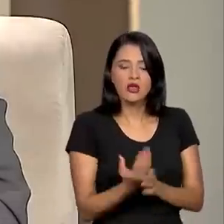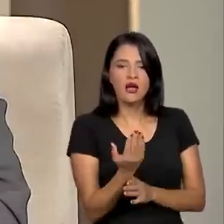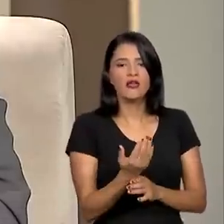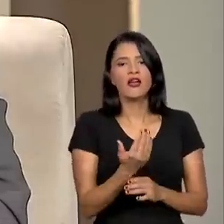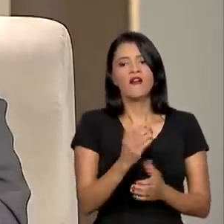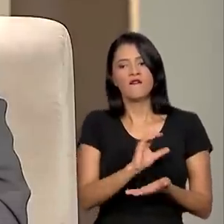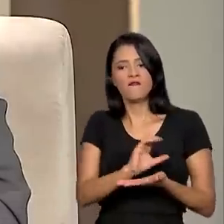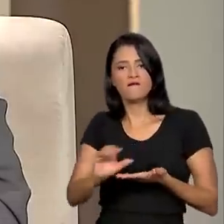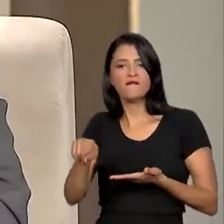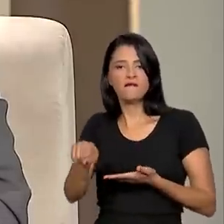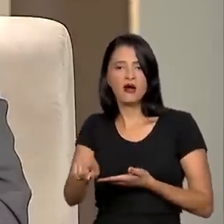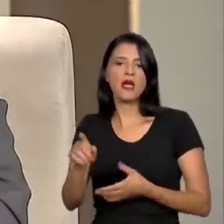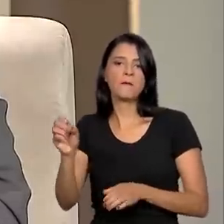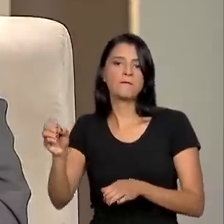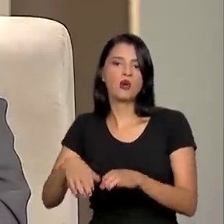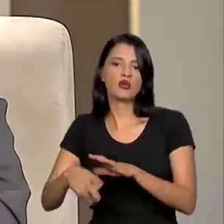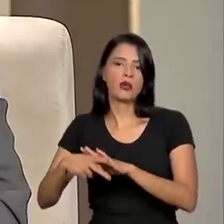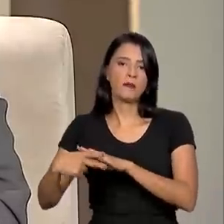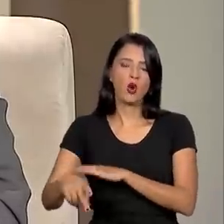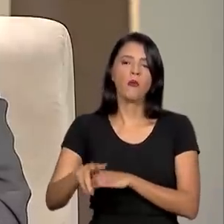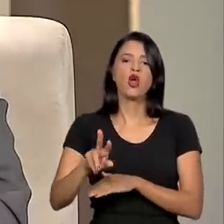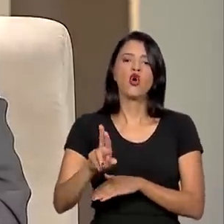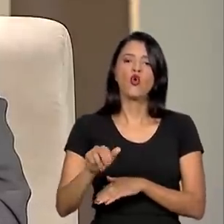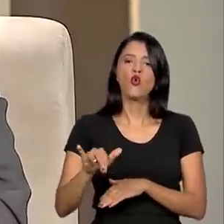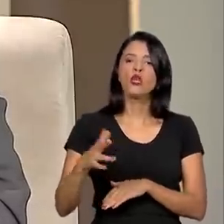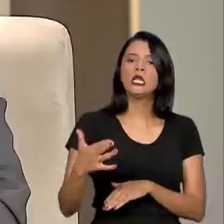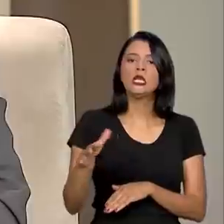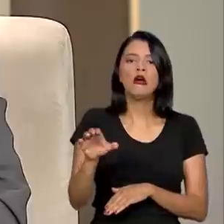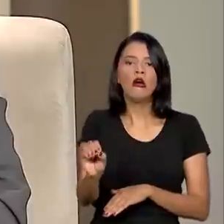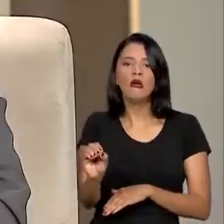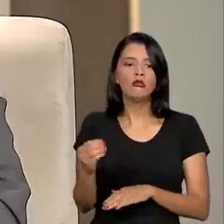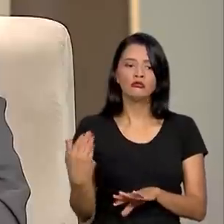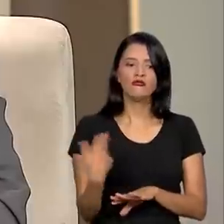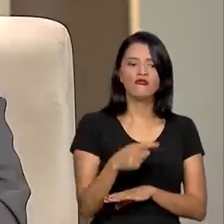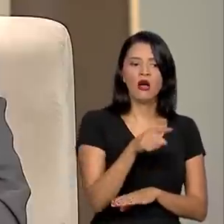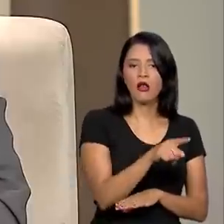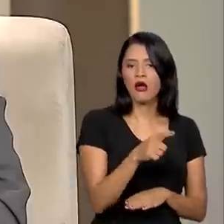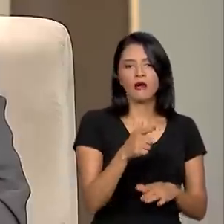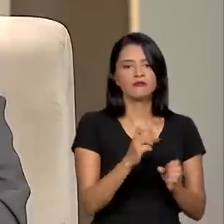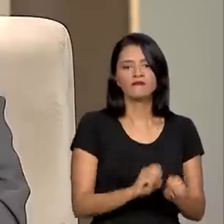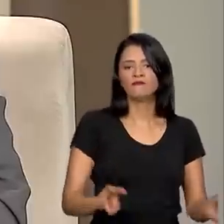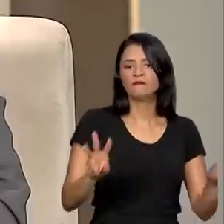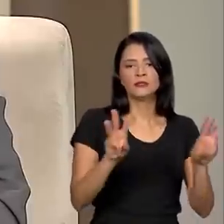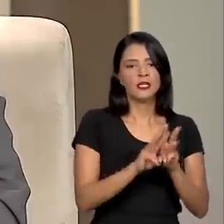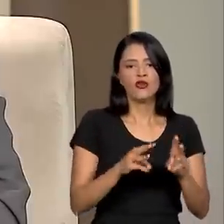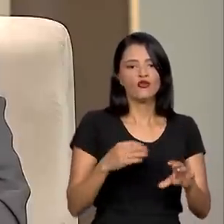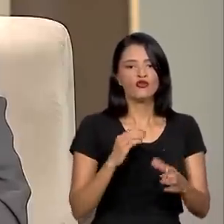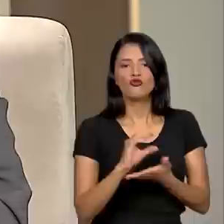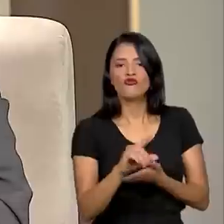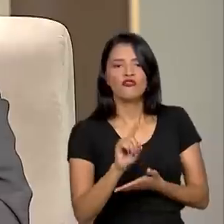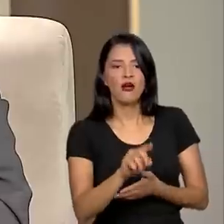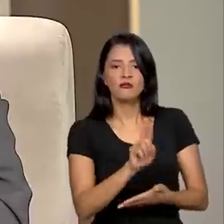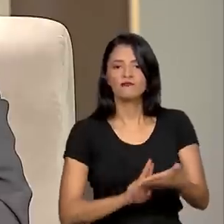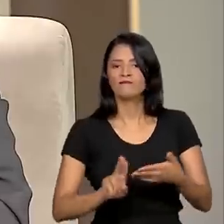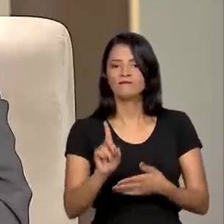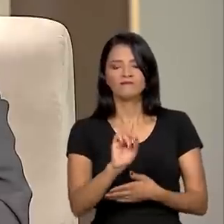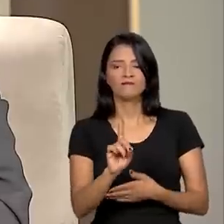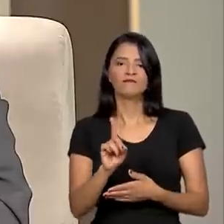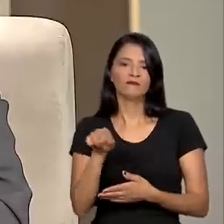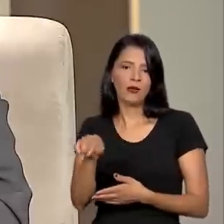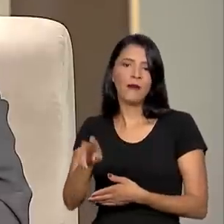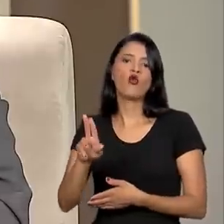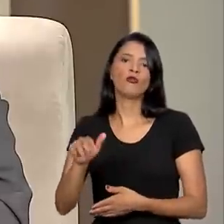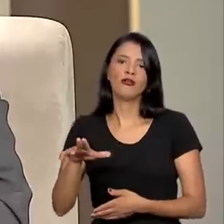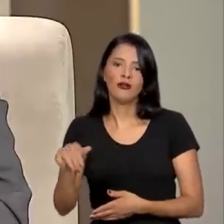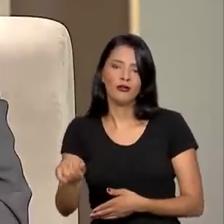União. Não vai sequer nem para aquele museu nem para o campo, vai para o Caixa Comum da União como se fosse imposto de renda. Então isso